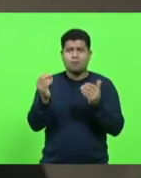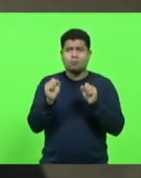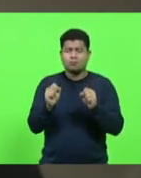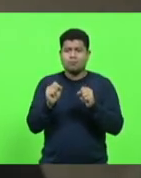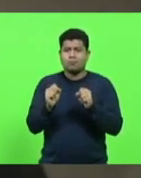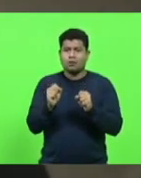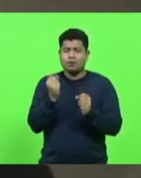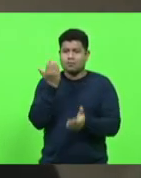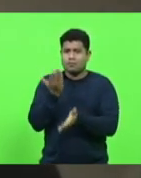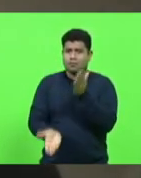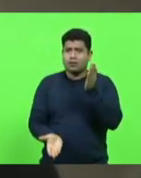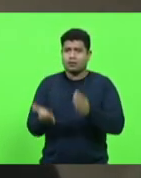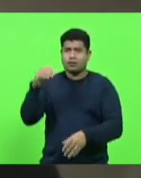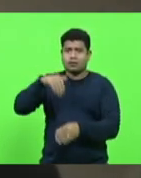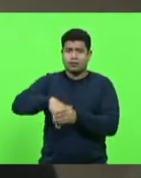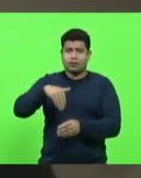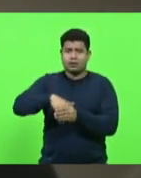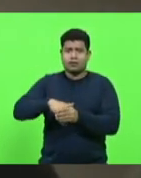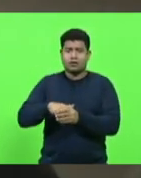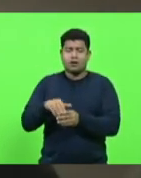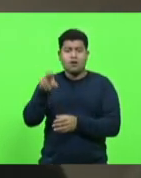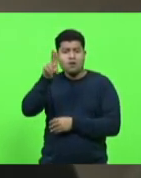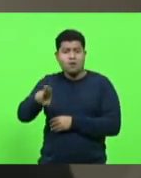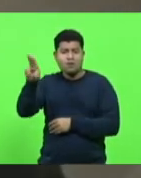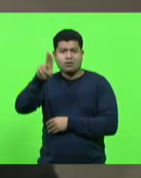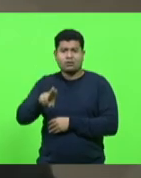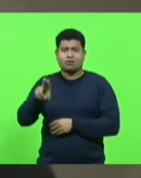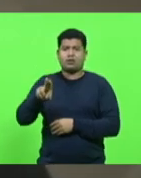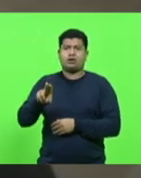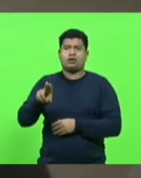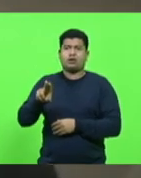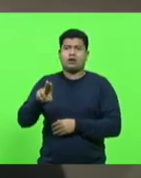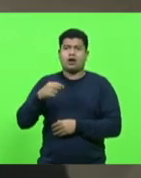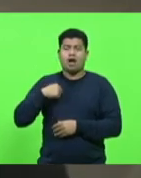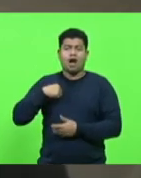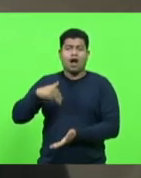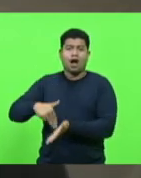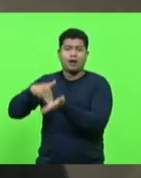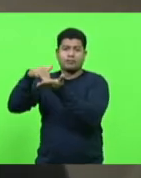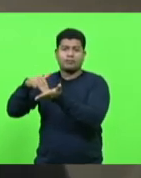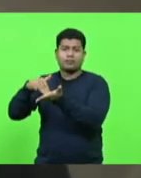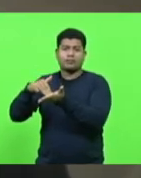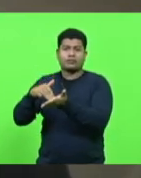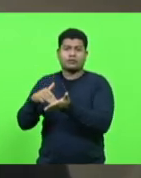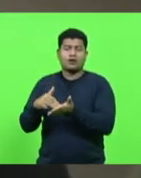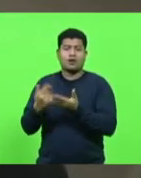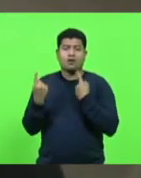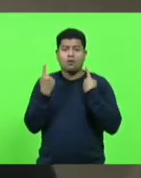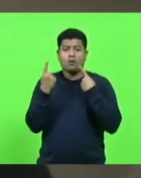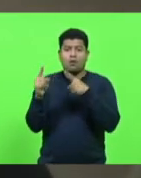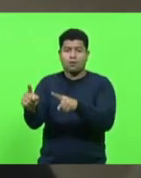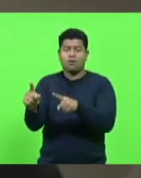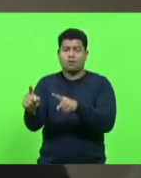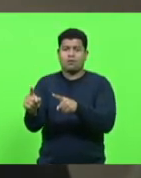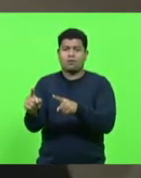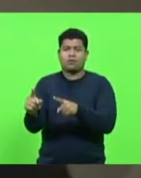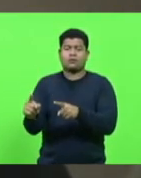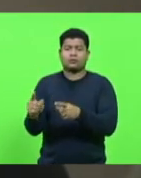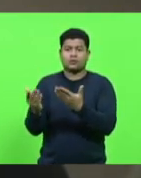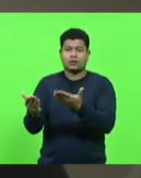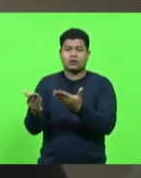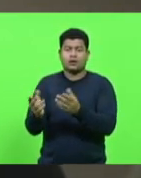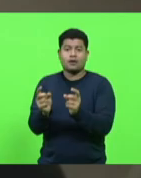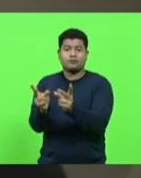uma votação, usar desse argumento, não é a moção contra a privatização dos Correios que vai estar prejudicada. É